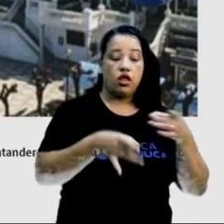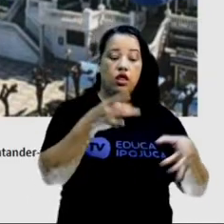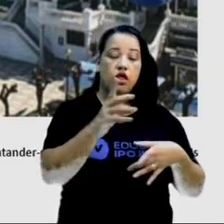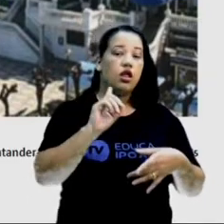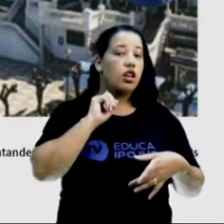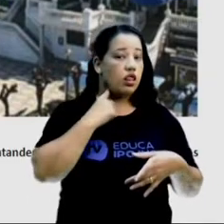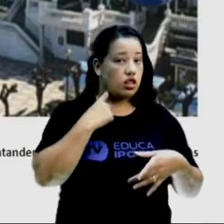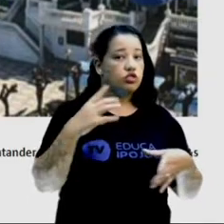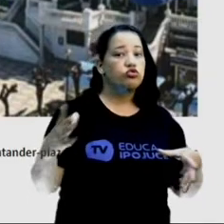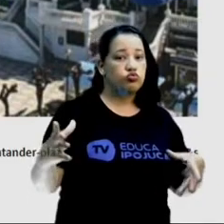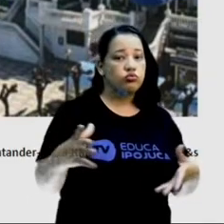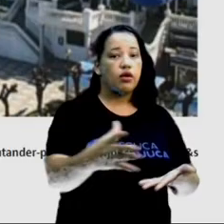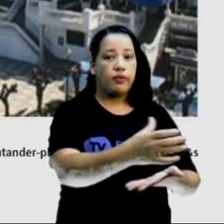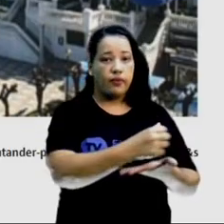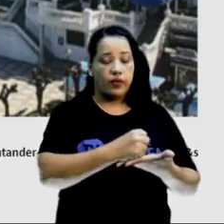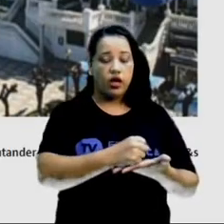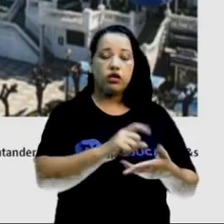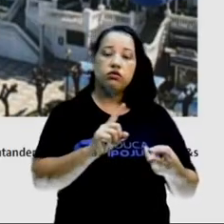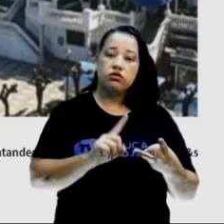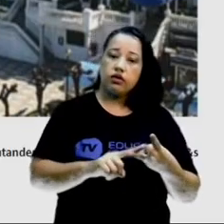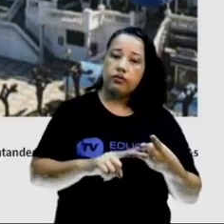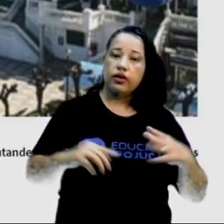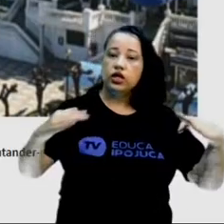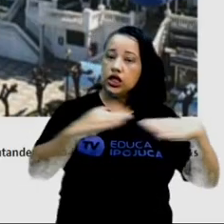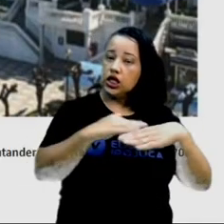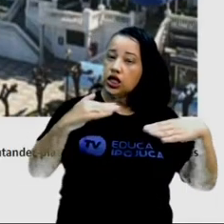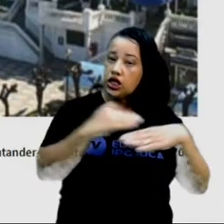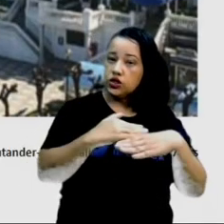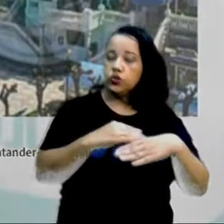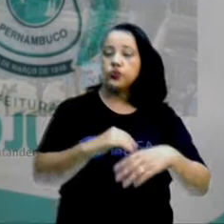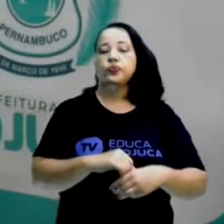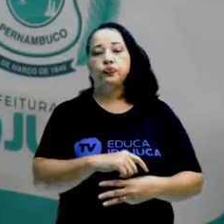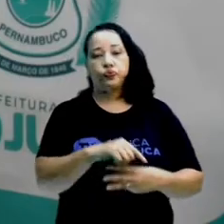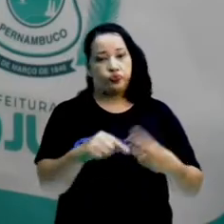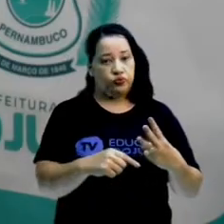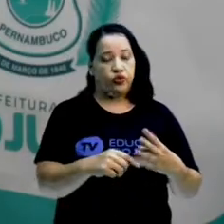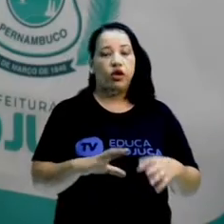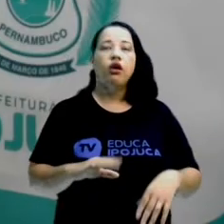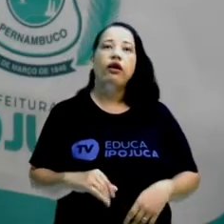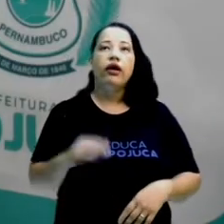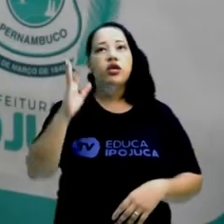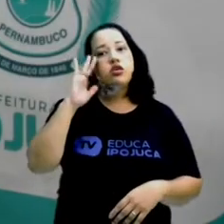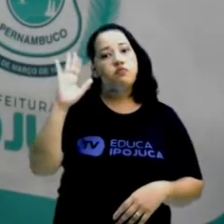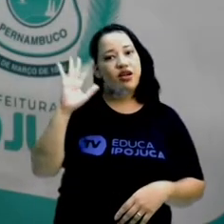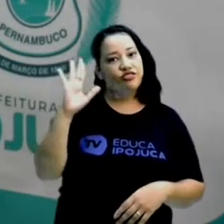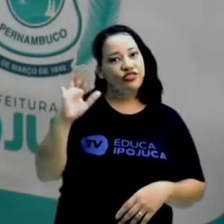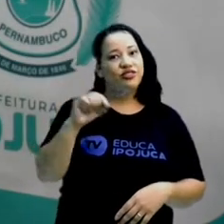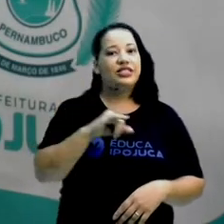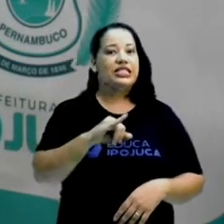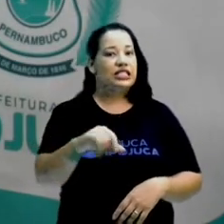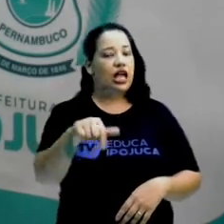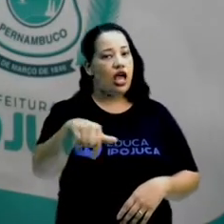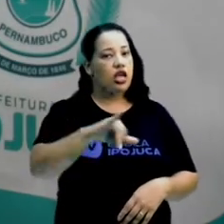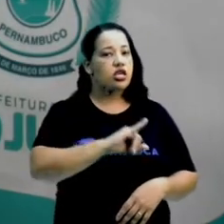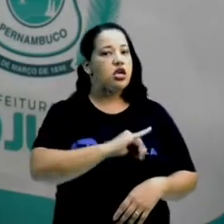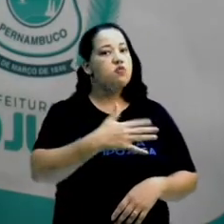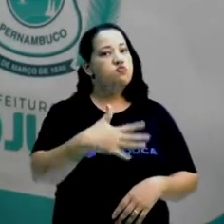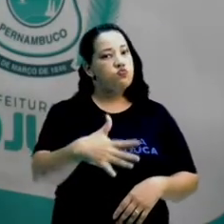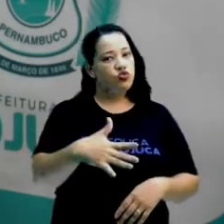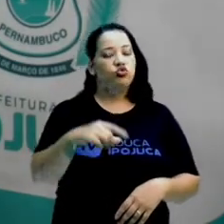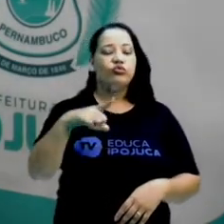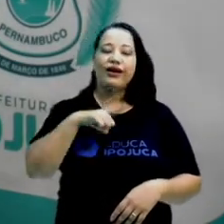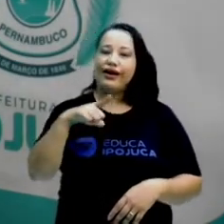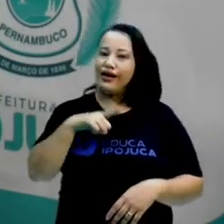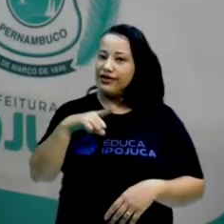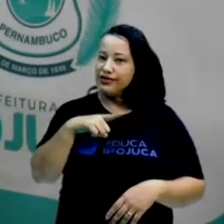iluminação pública. Imagine você se Ipojuca fosse uma cidade feita Santander, que tivesse